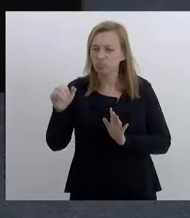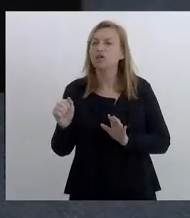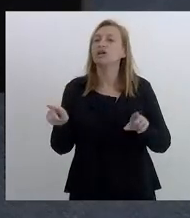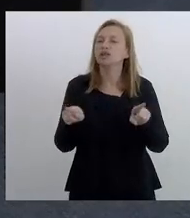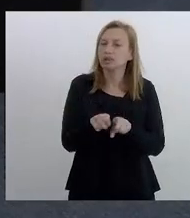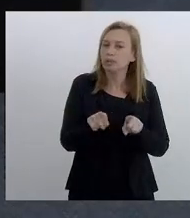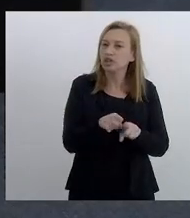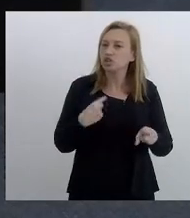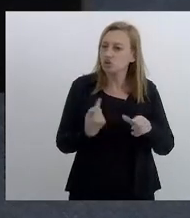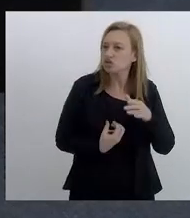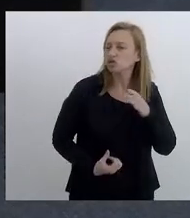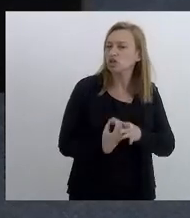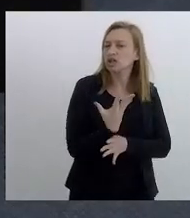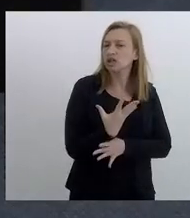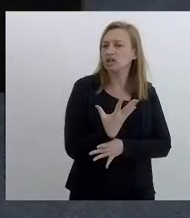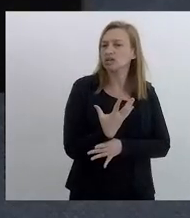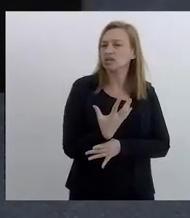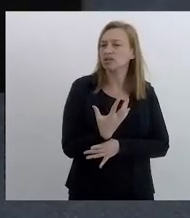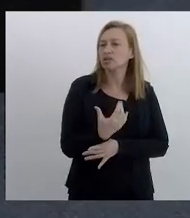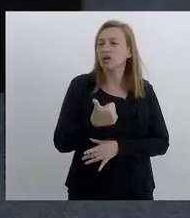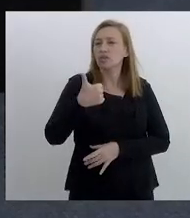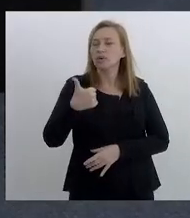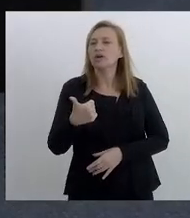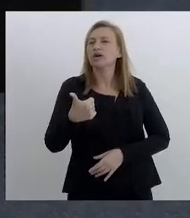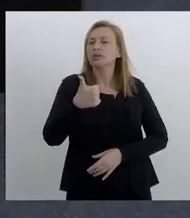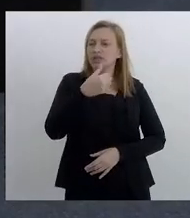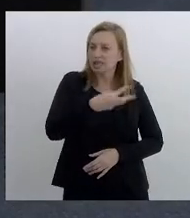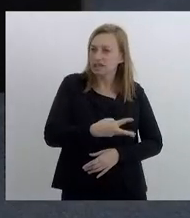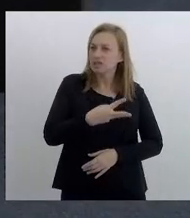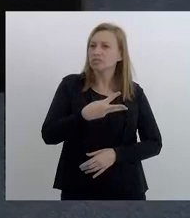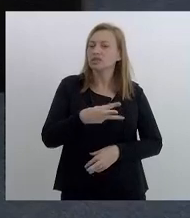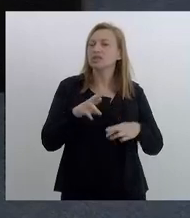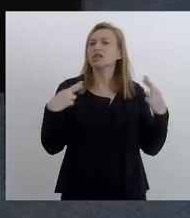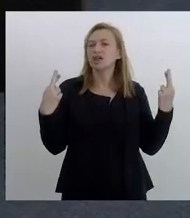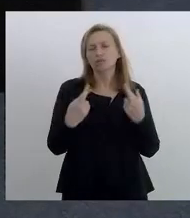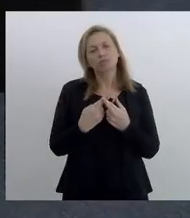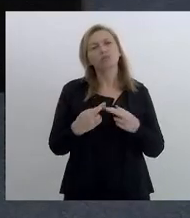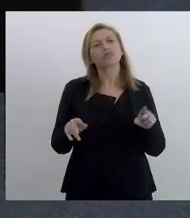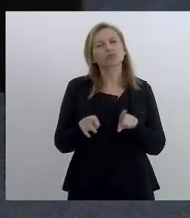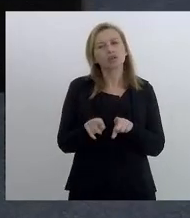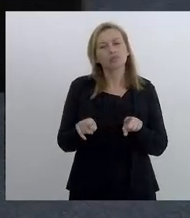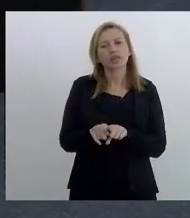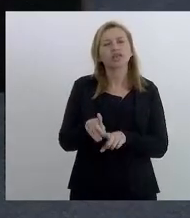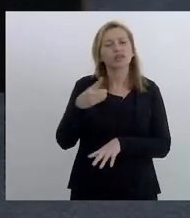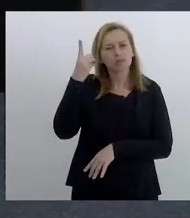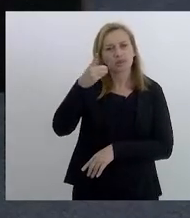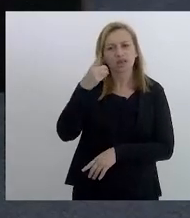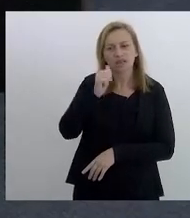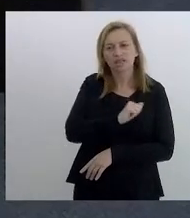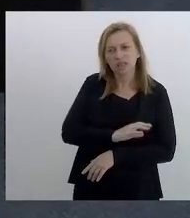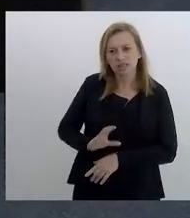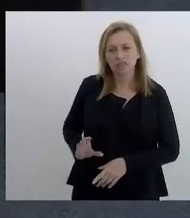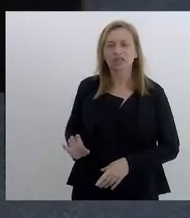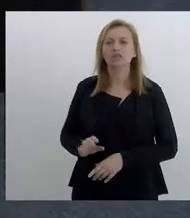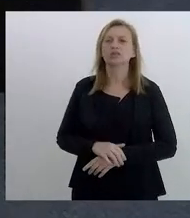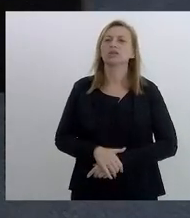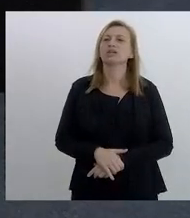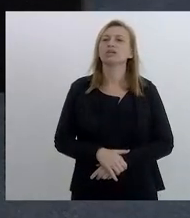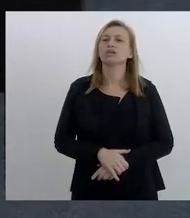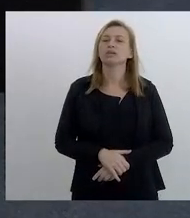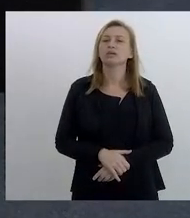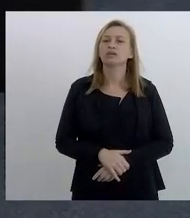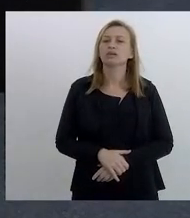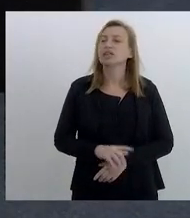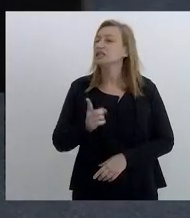criando uma 13ª exceção, viu, deputado André? A 13ª exceção